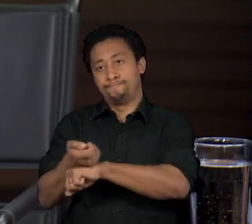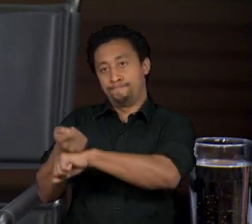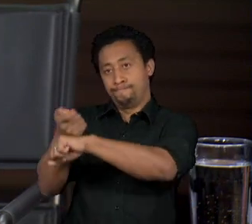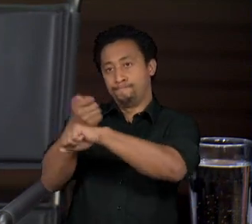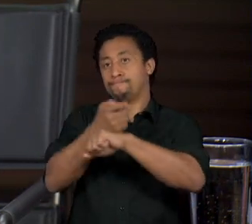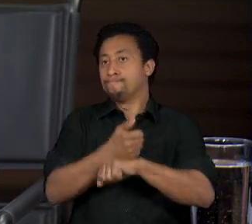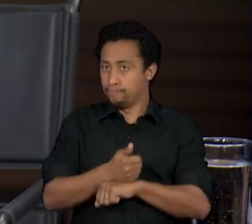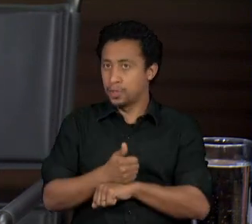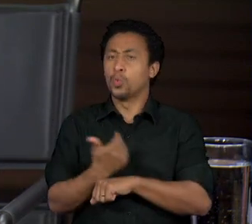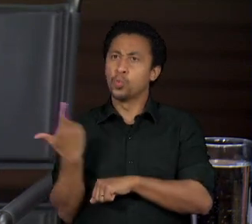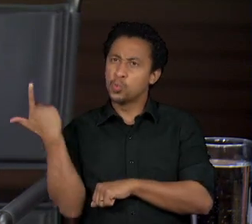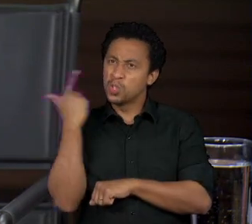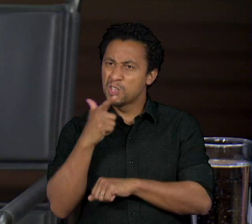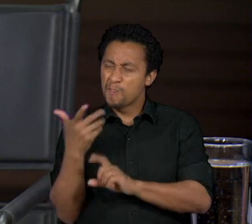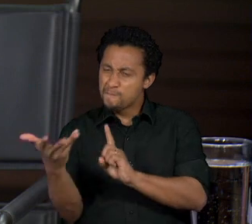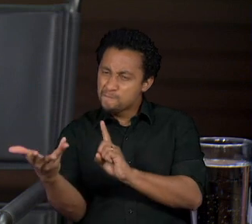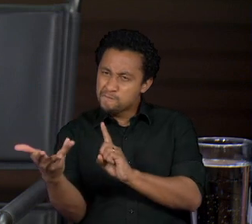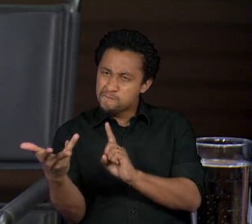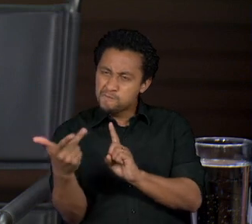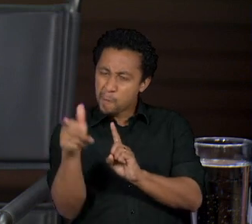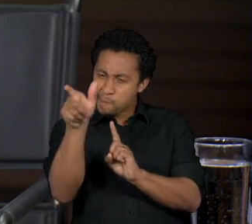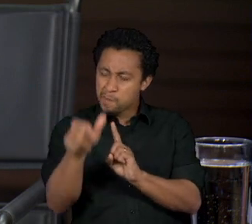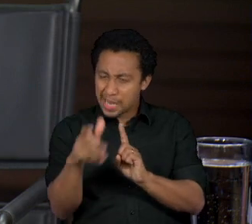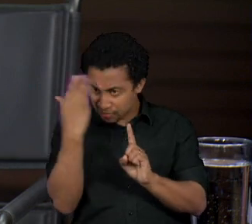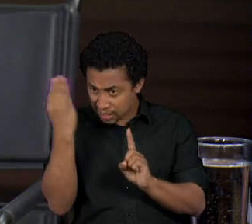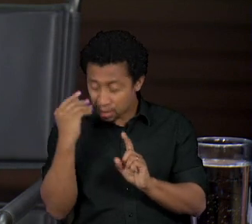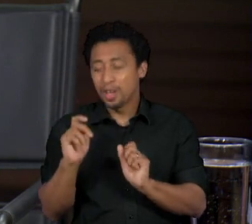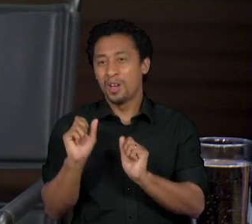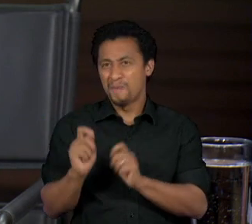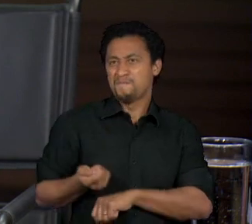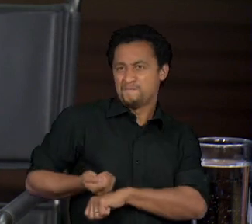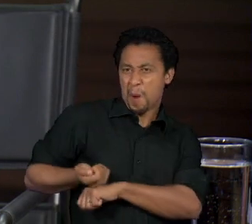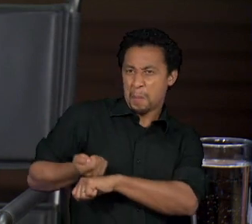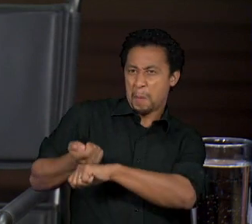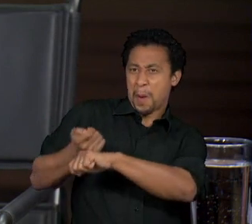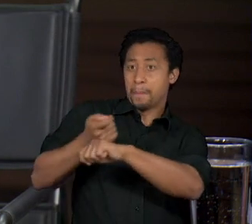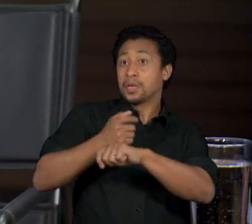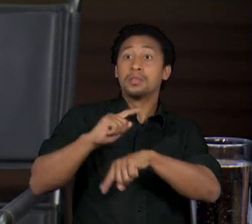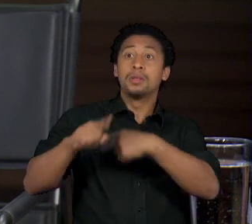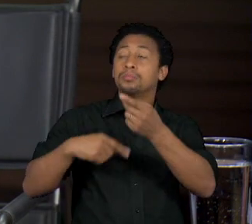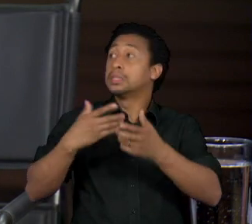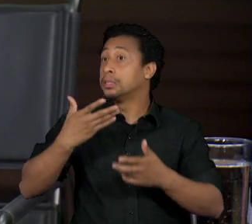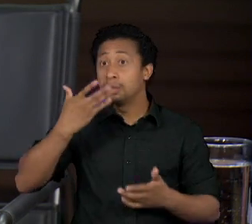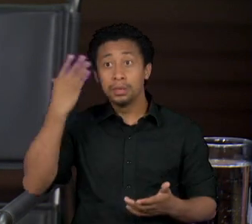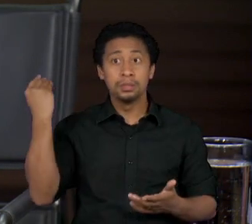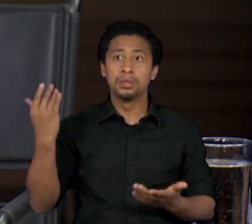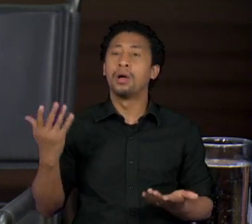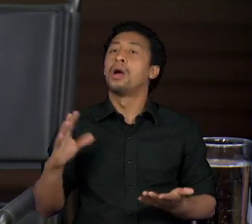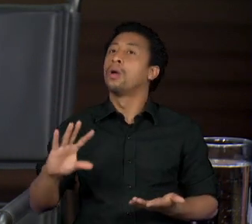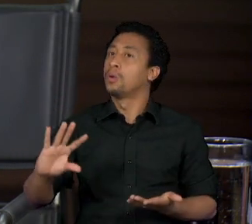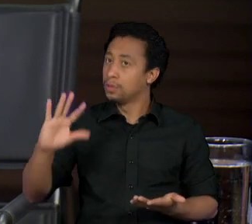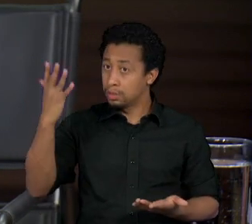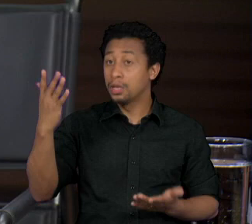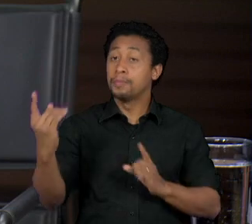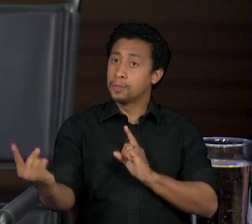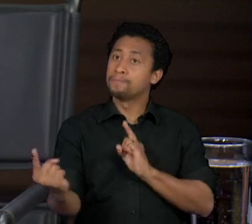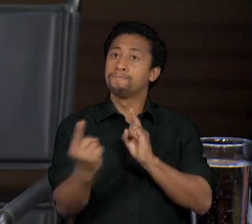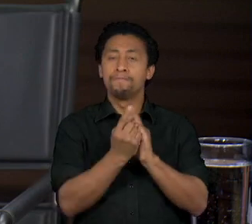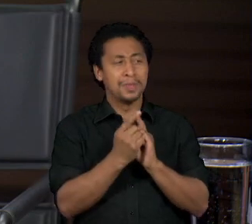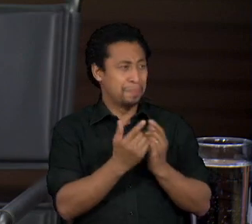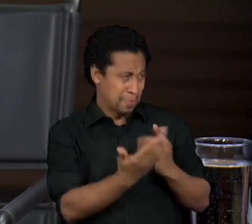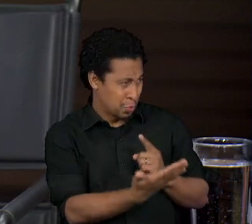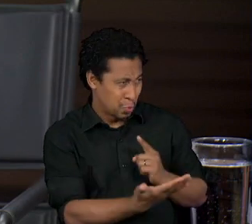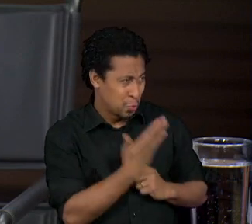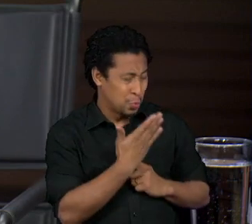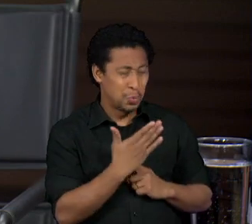muito refinado, sabe? Então eu tenho percebido que muitos têm vindo buscar ajuda porque caiu em algum golpe. Então